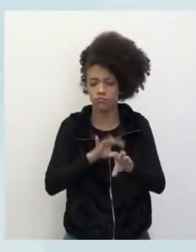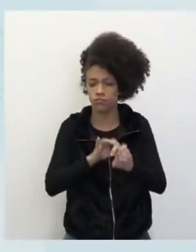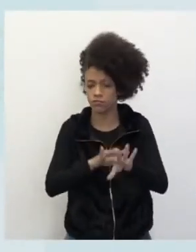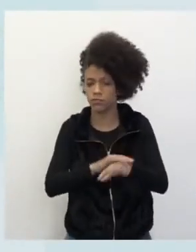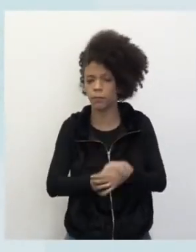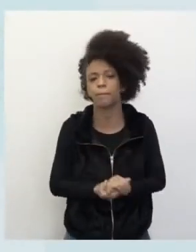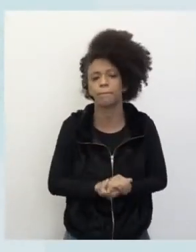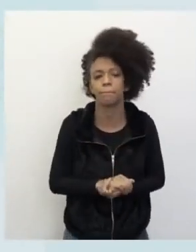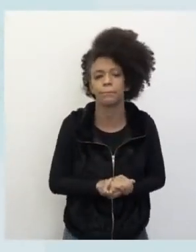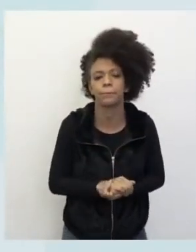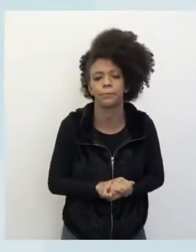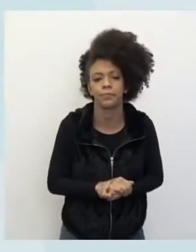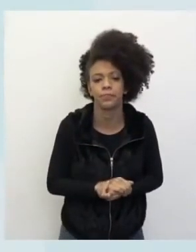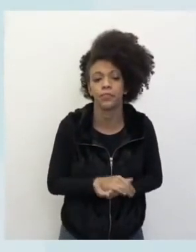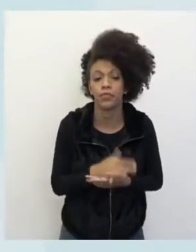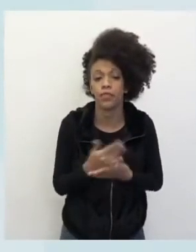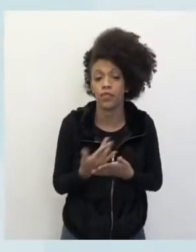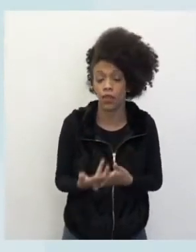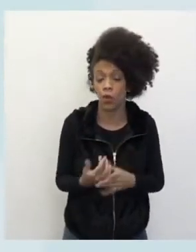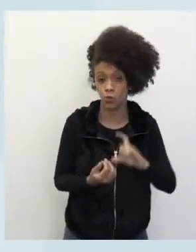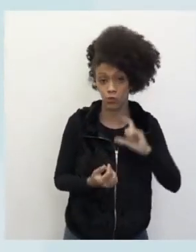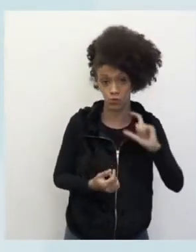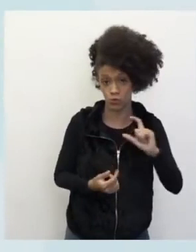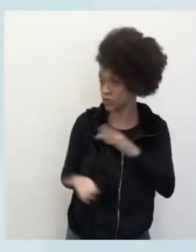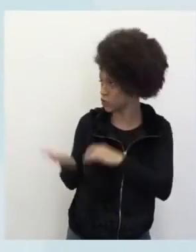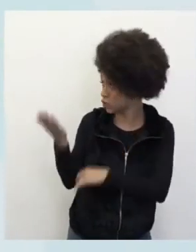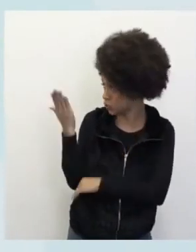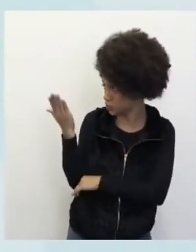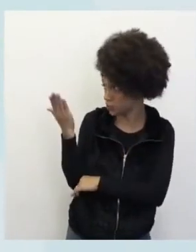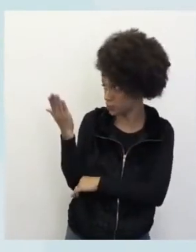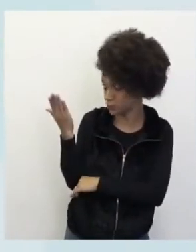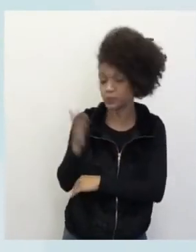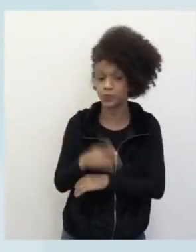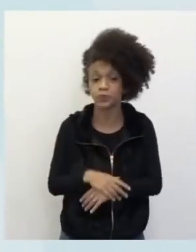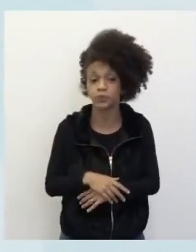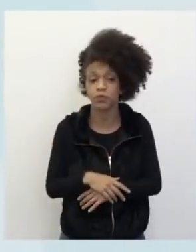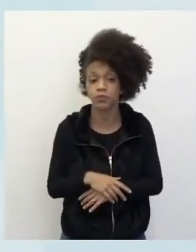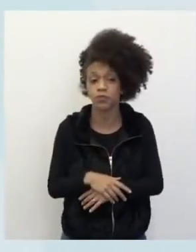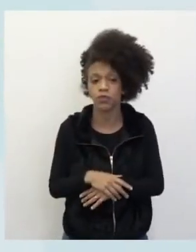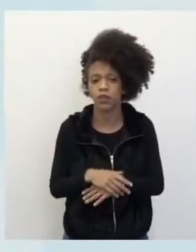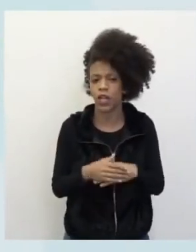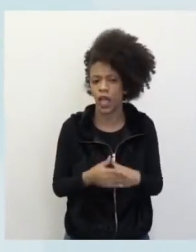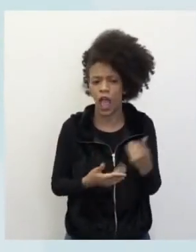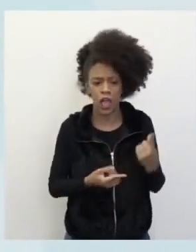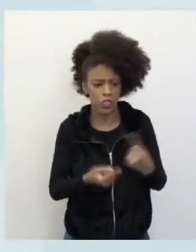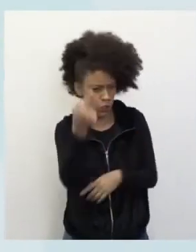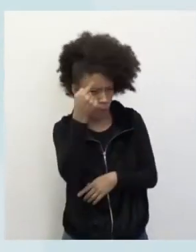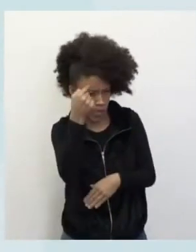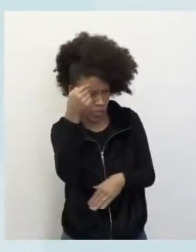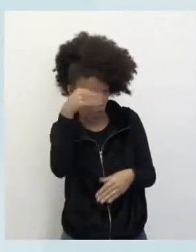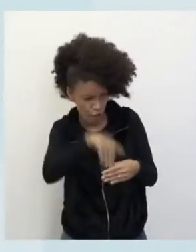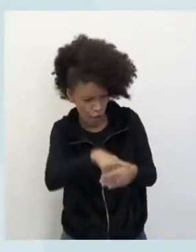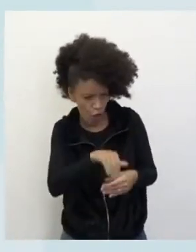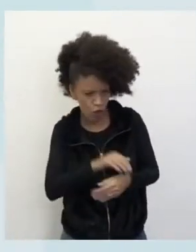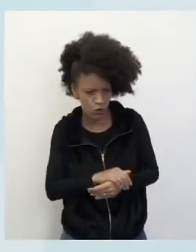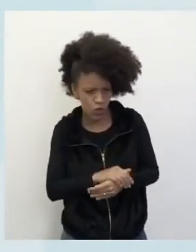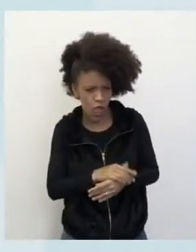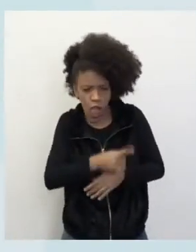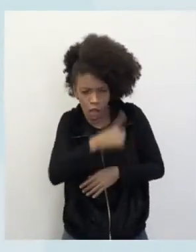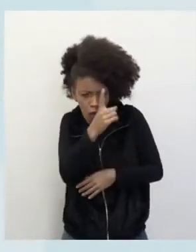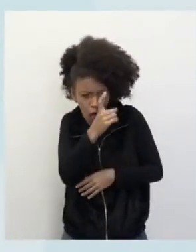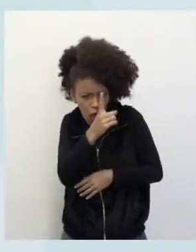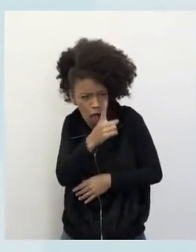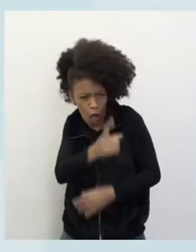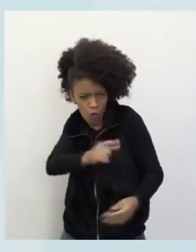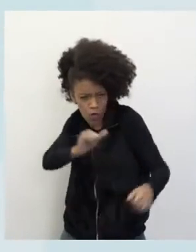coisinha. No trecho aqui, olha, pensa que o voto é a sua única arma